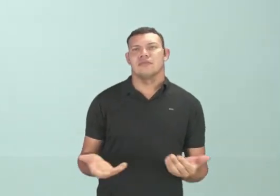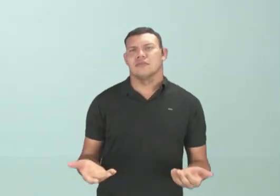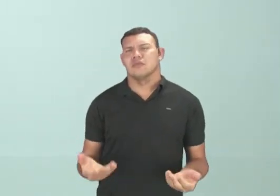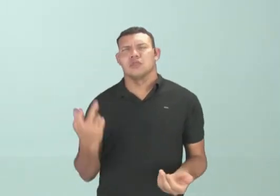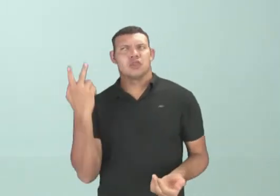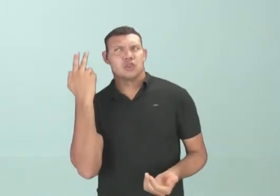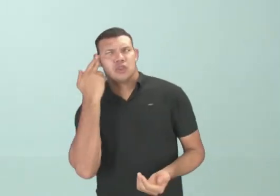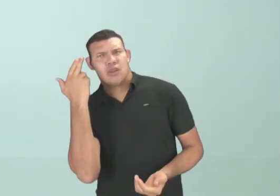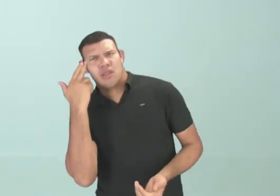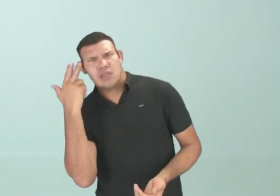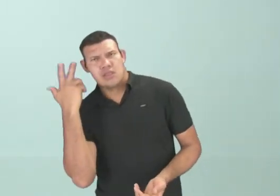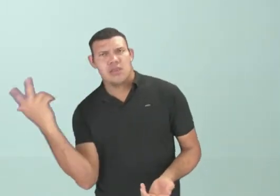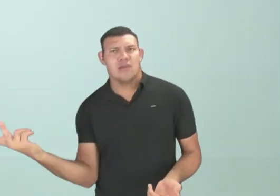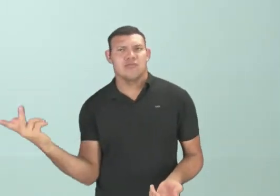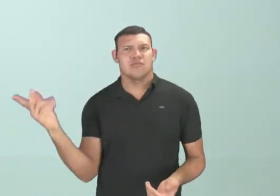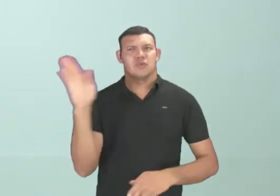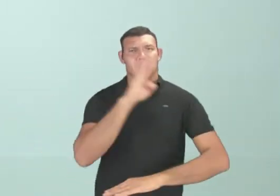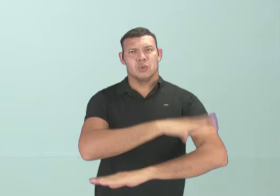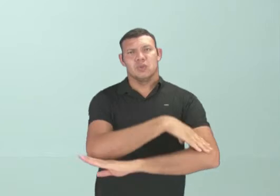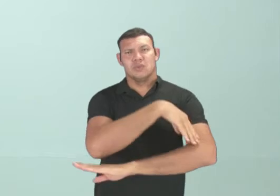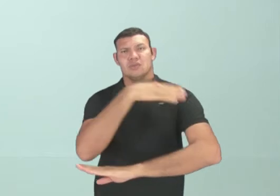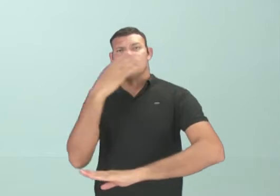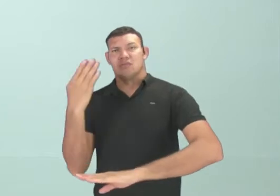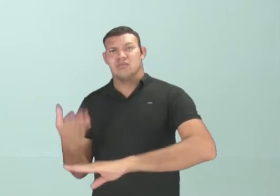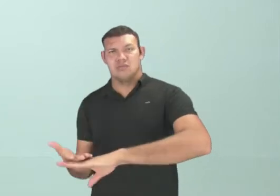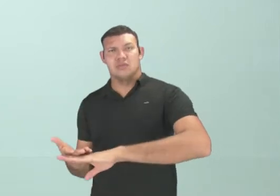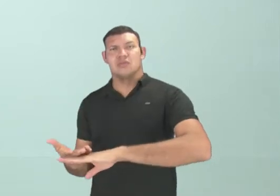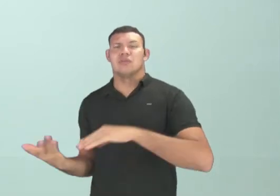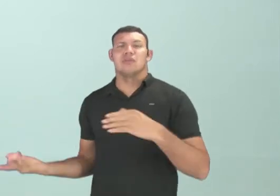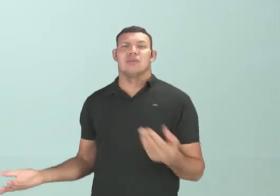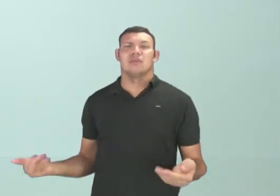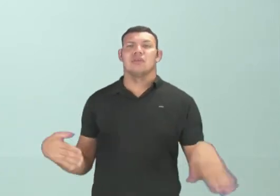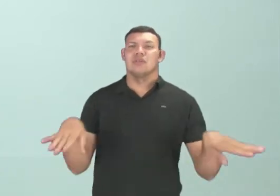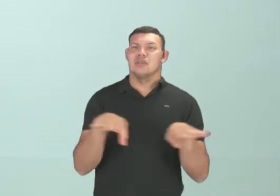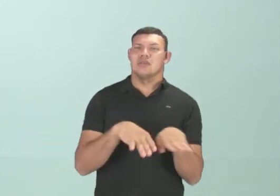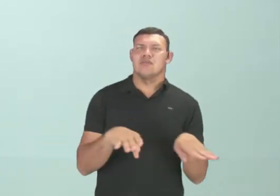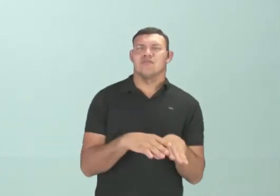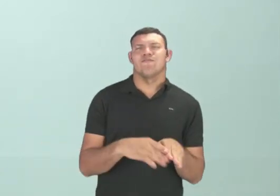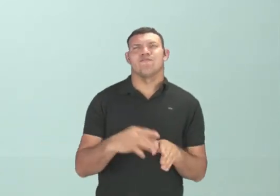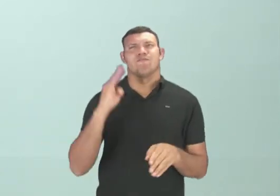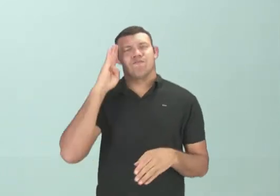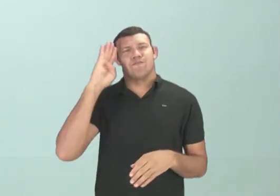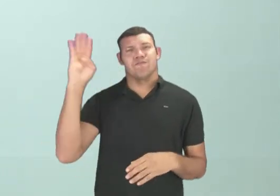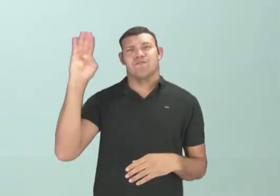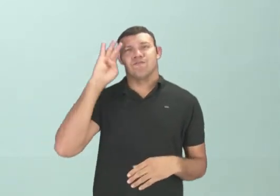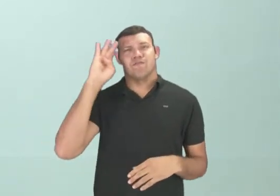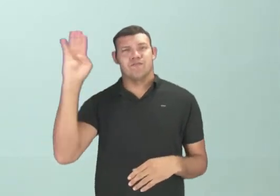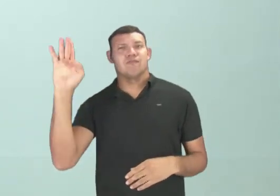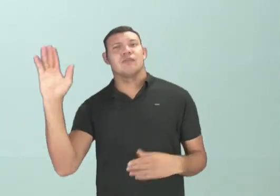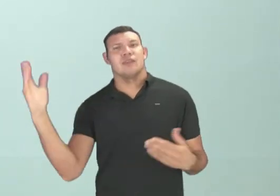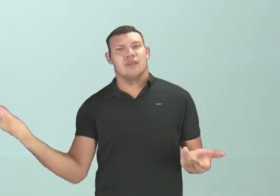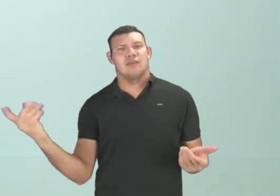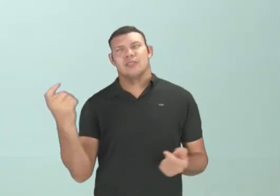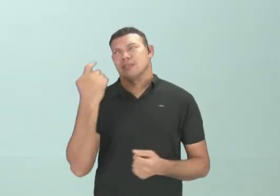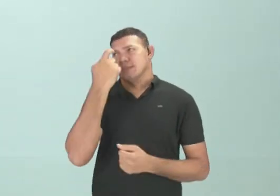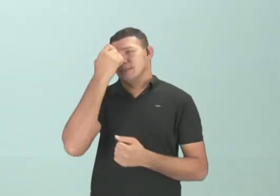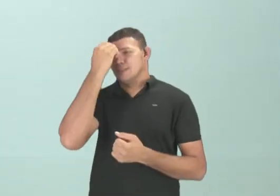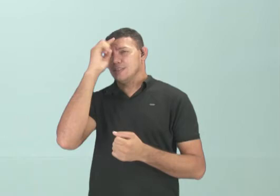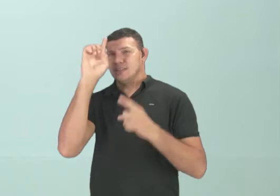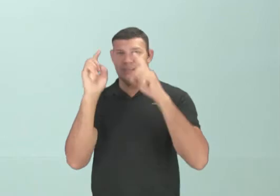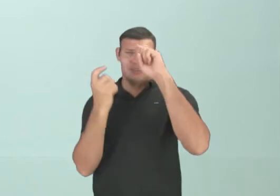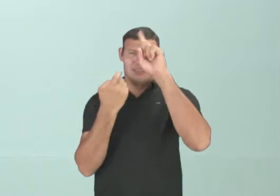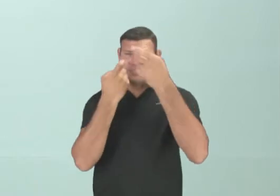de comum do dia a dia deles, como eles vão partir também do ficcional, né, da criação